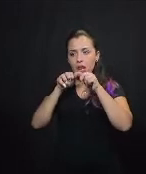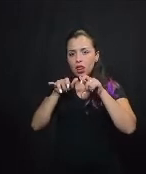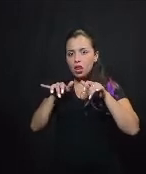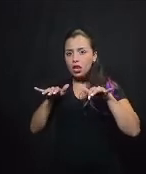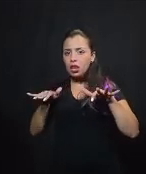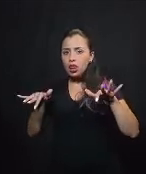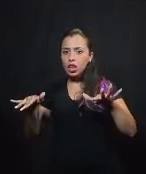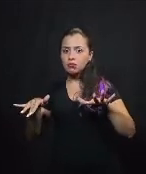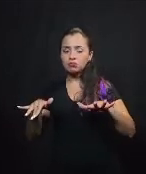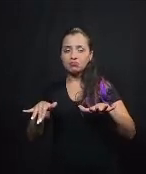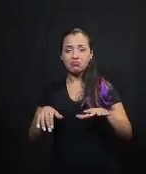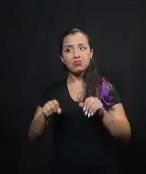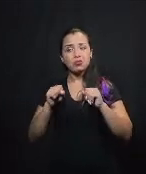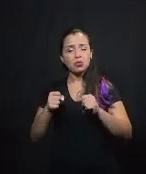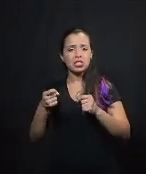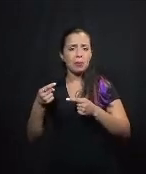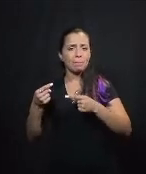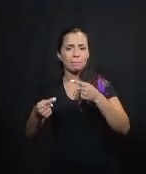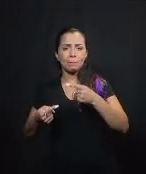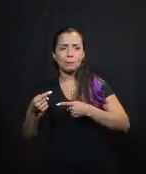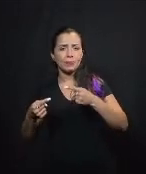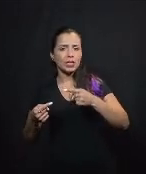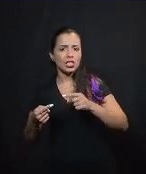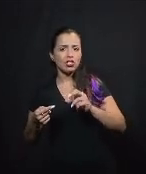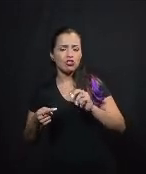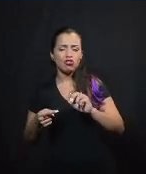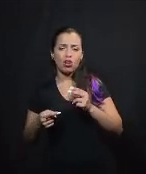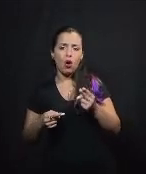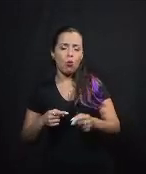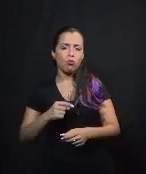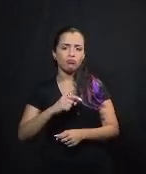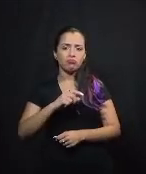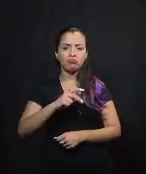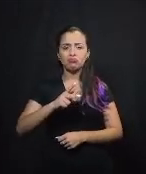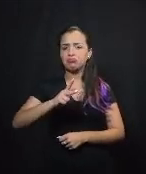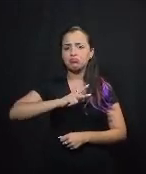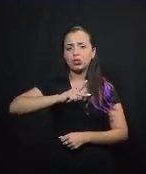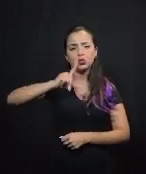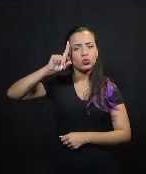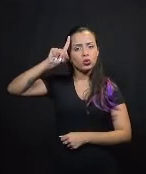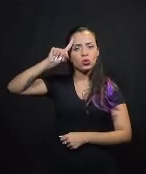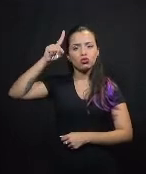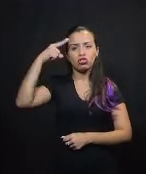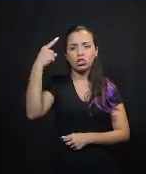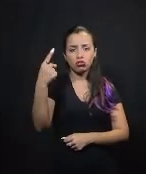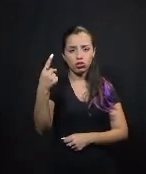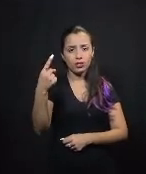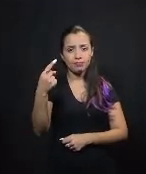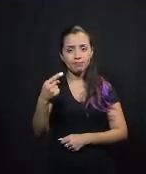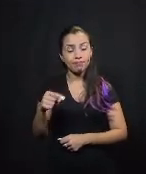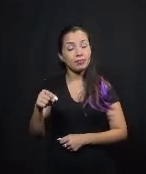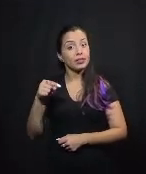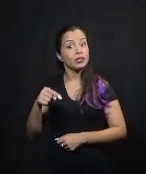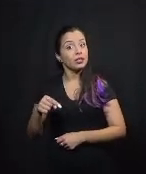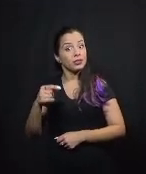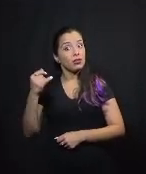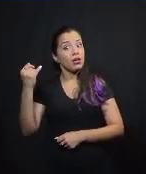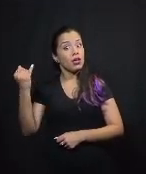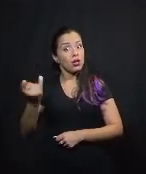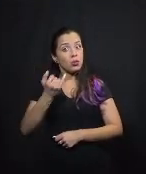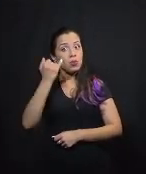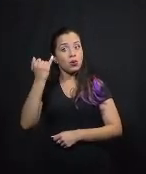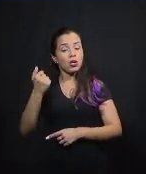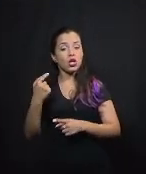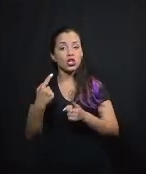política, seja na vida cotidiana. Isso é muito importante, porque um dos